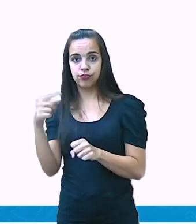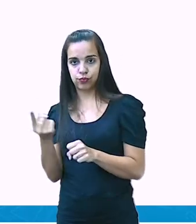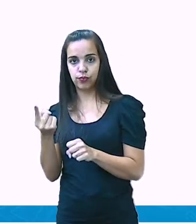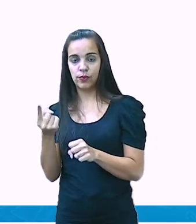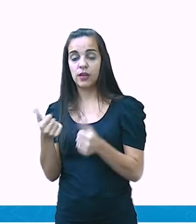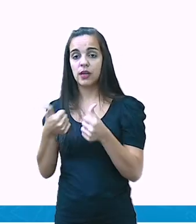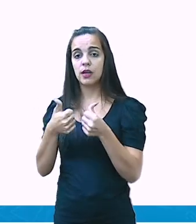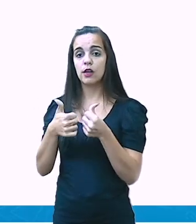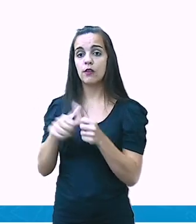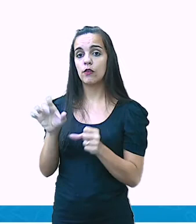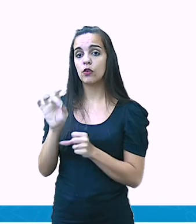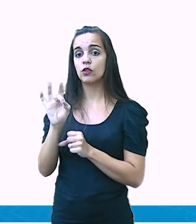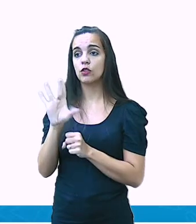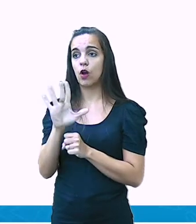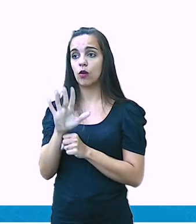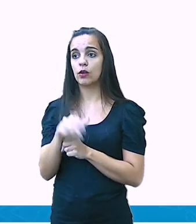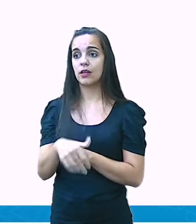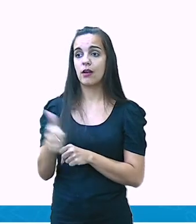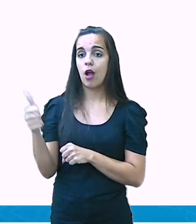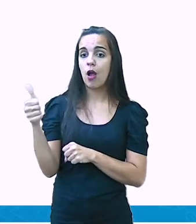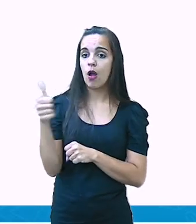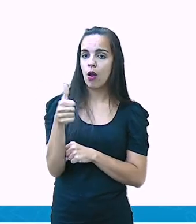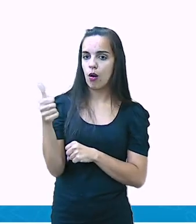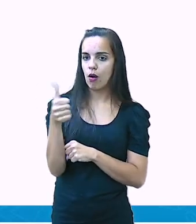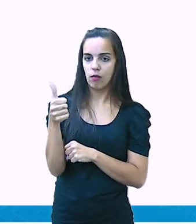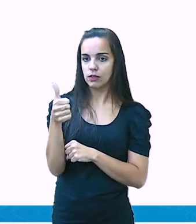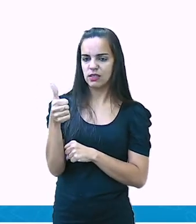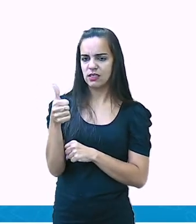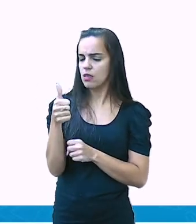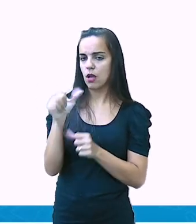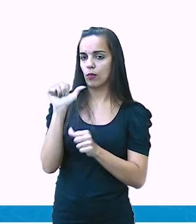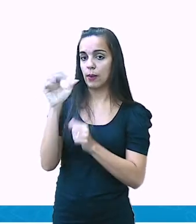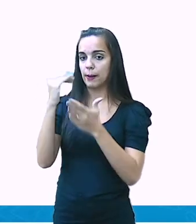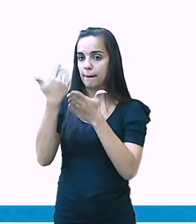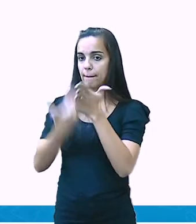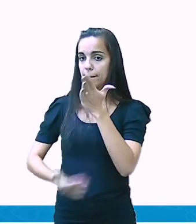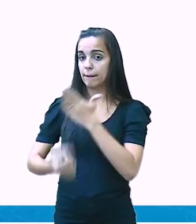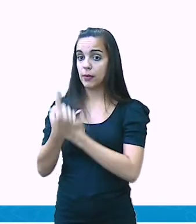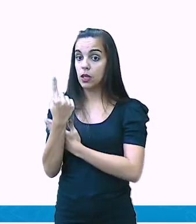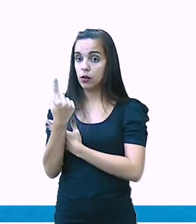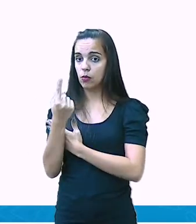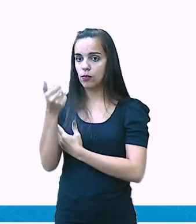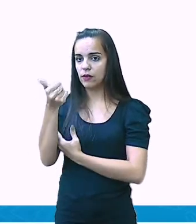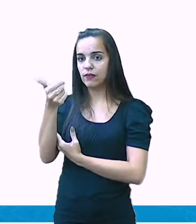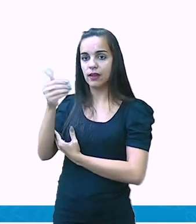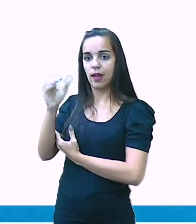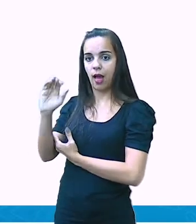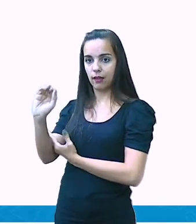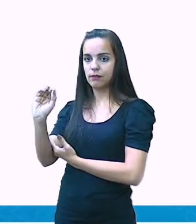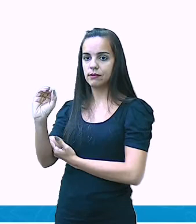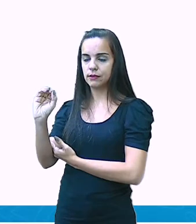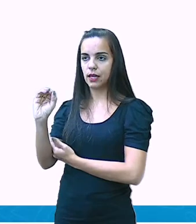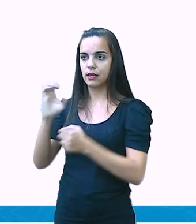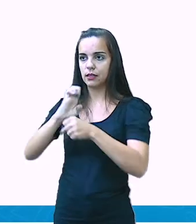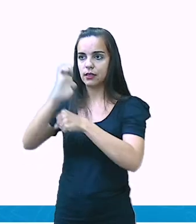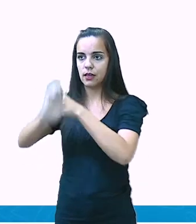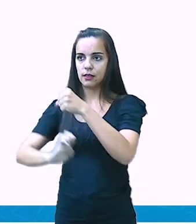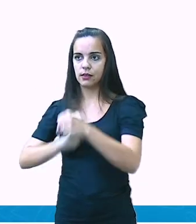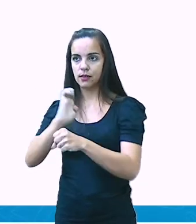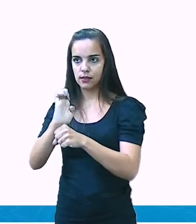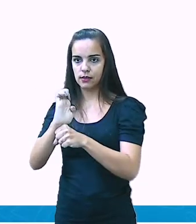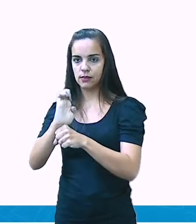um elétron, o número de prótons permanece 11, não altera. O número de elétrons passou a